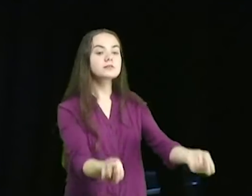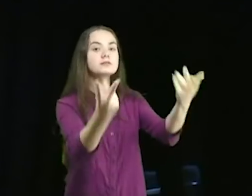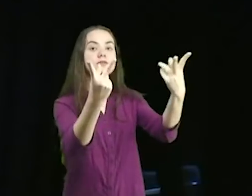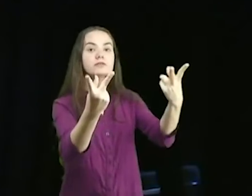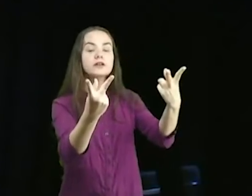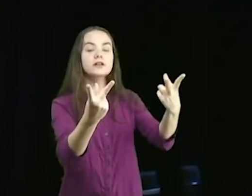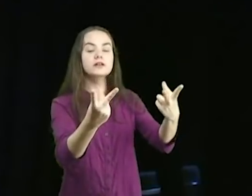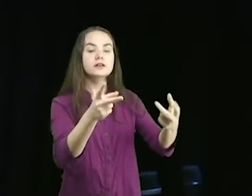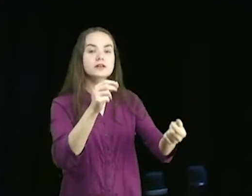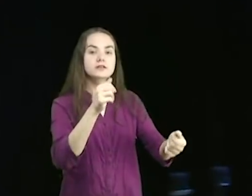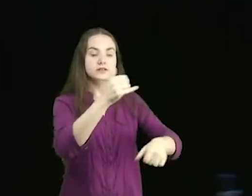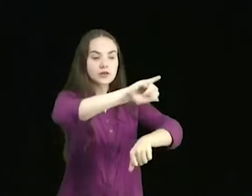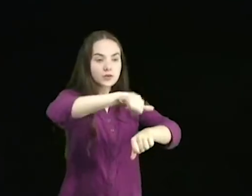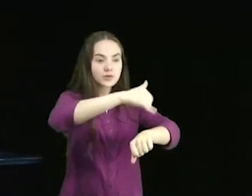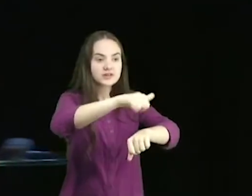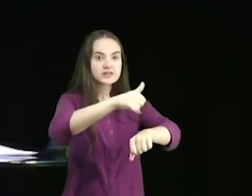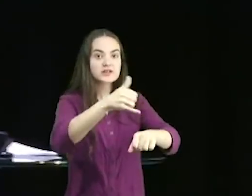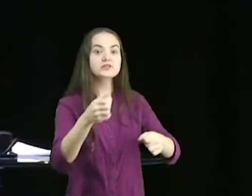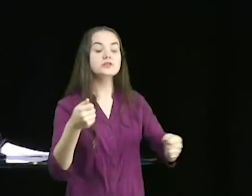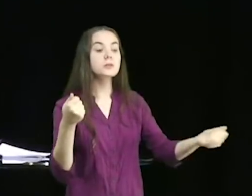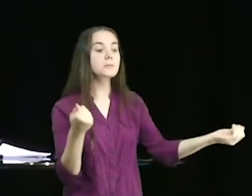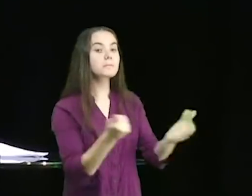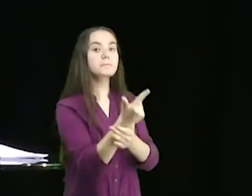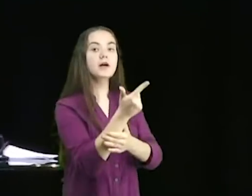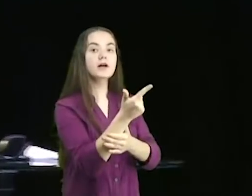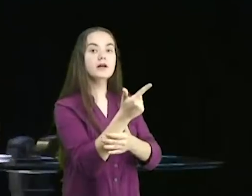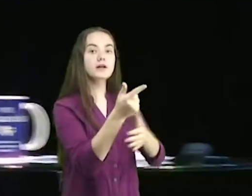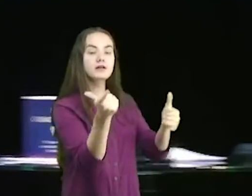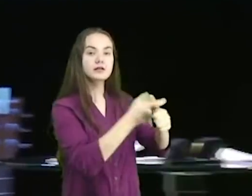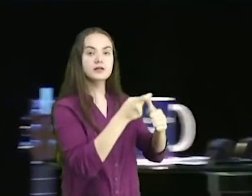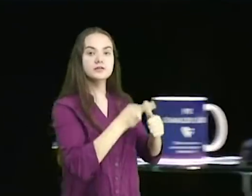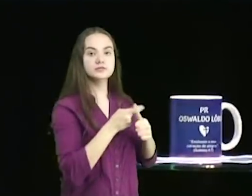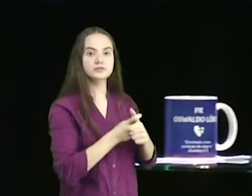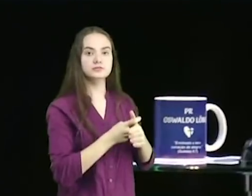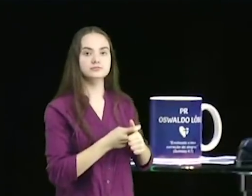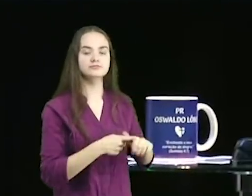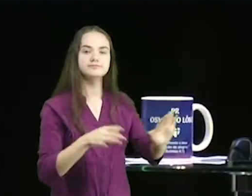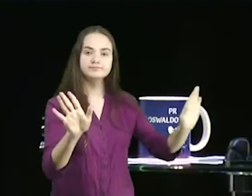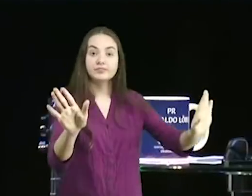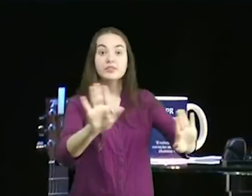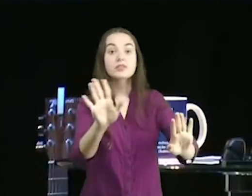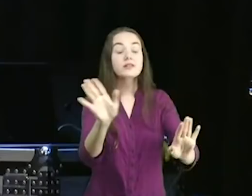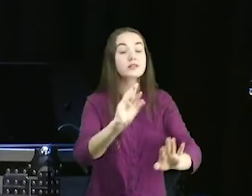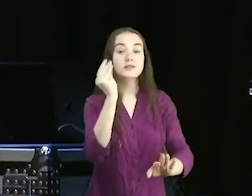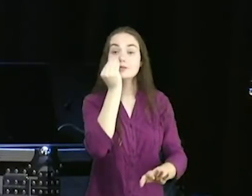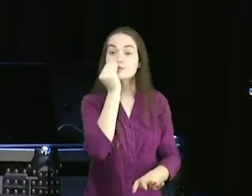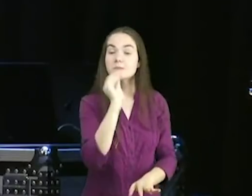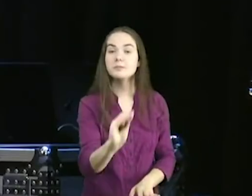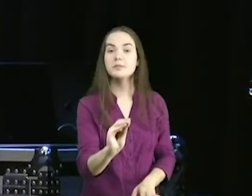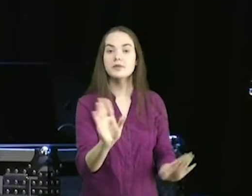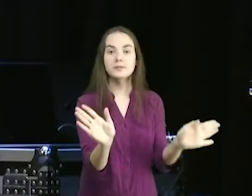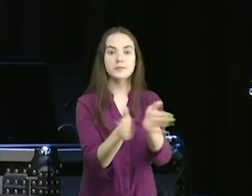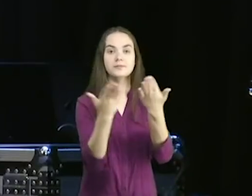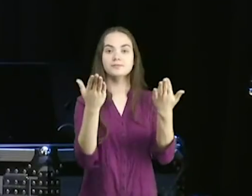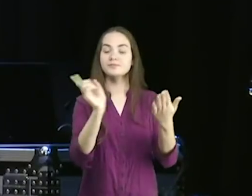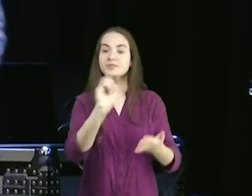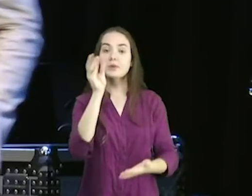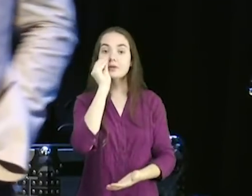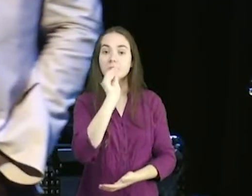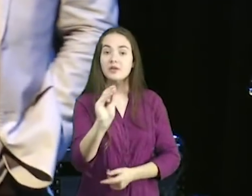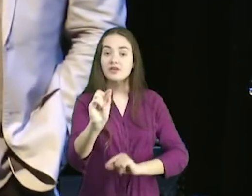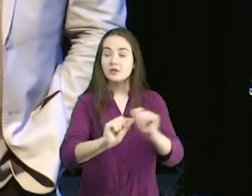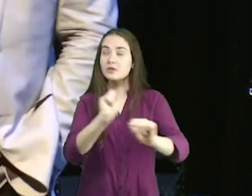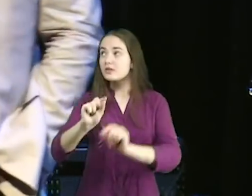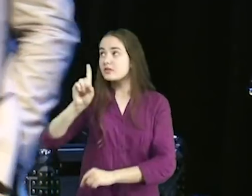milagres, não desperdice, não despreze os milagres, não despreze aquilo que Deus fez na sua